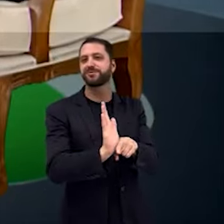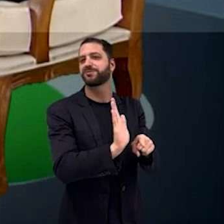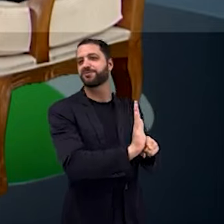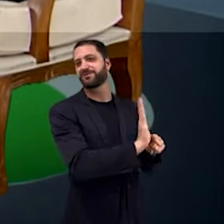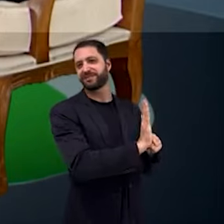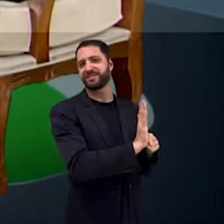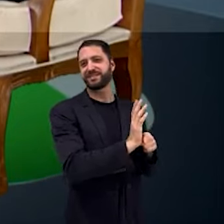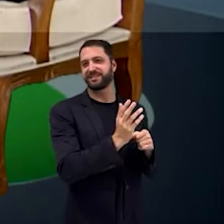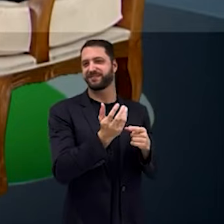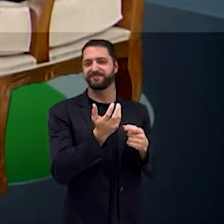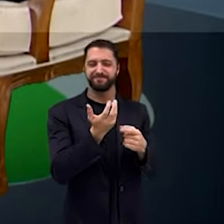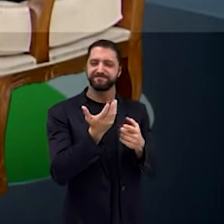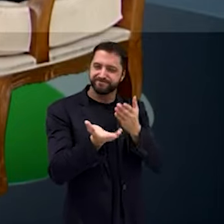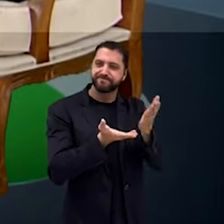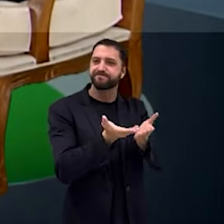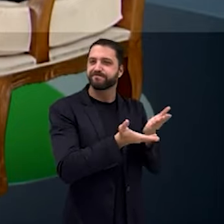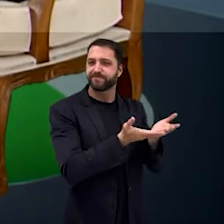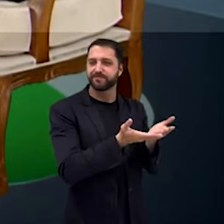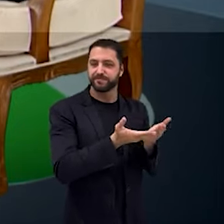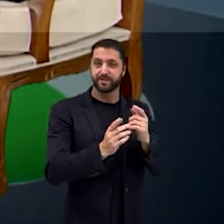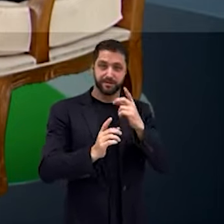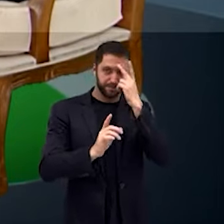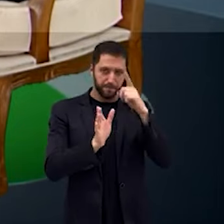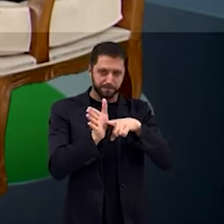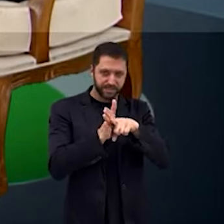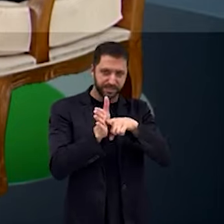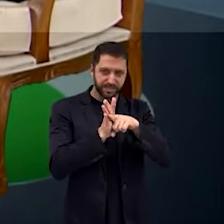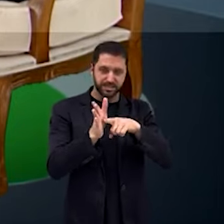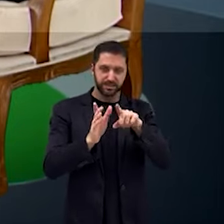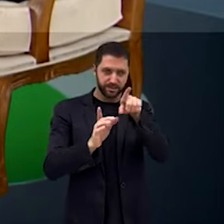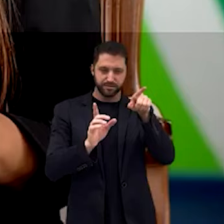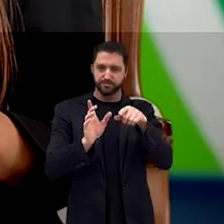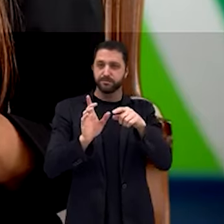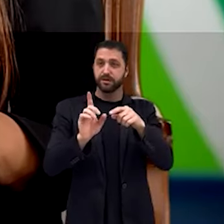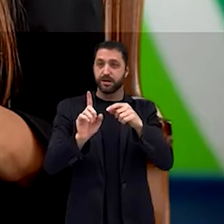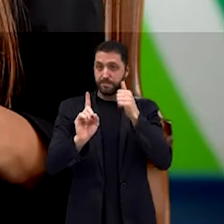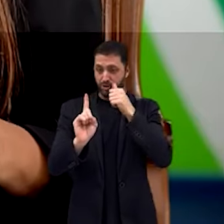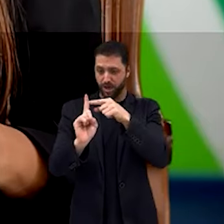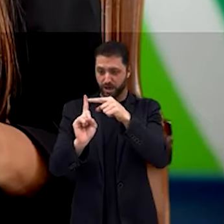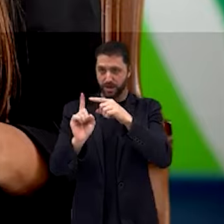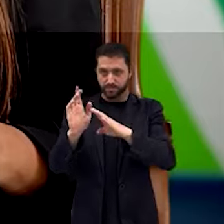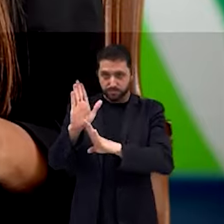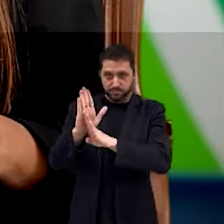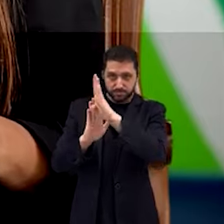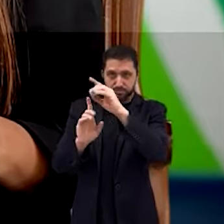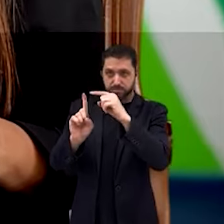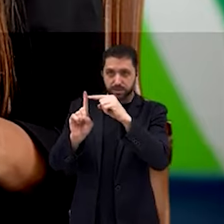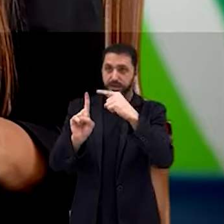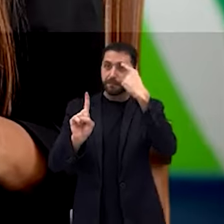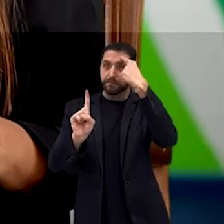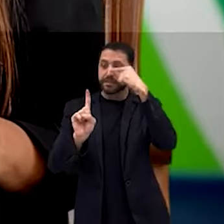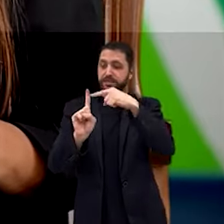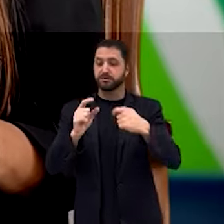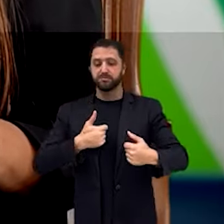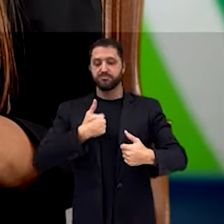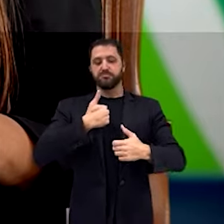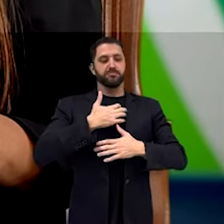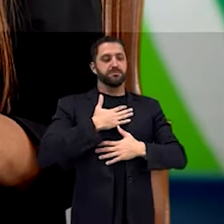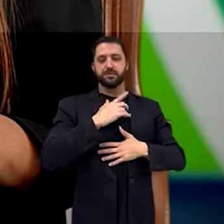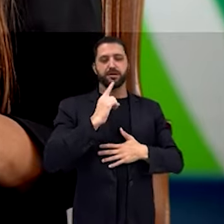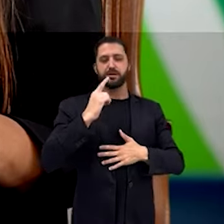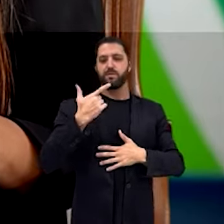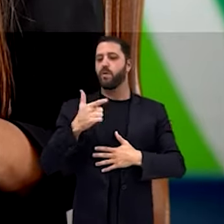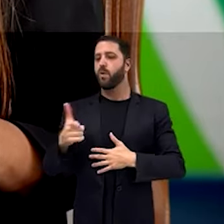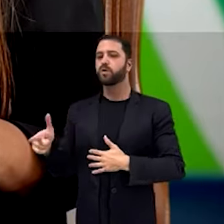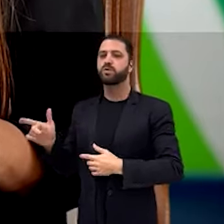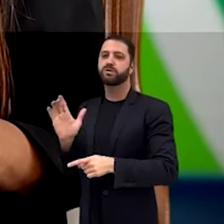levar isso para as pessoas, né? É. Tem até uma pesquisa que diz que uma mulher, quando prospera, ela, antes de pensar nela,